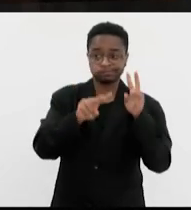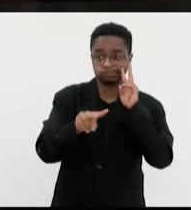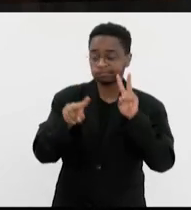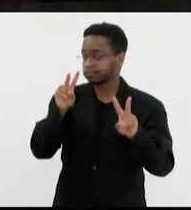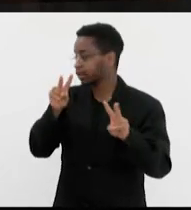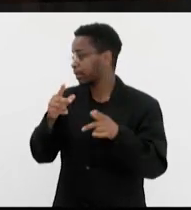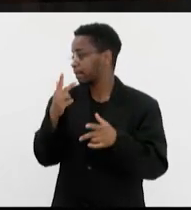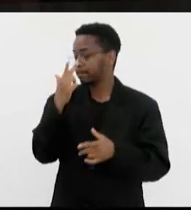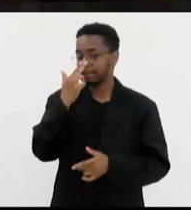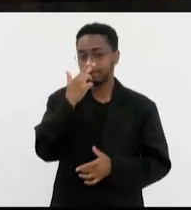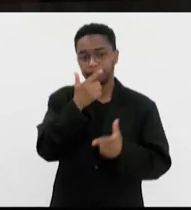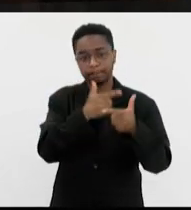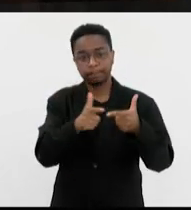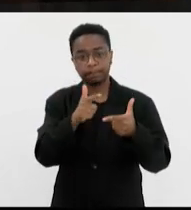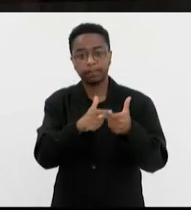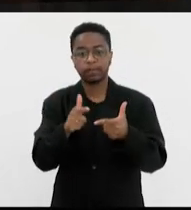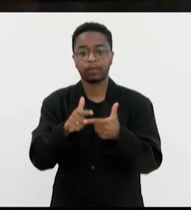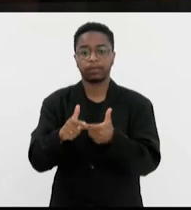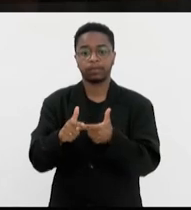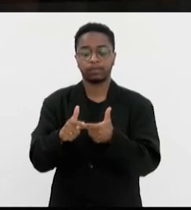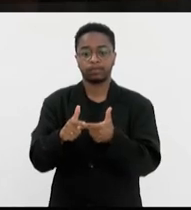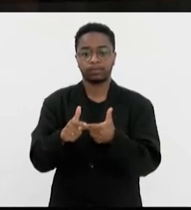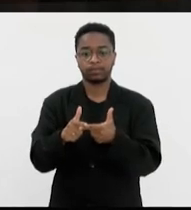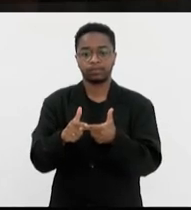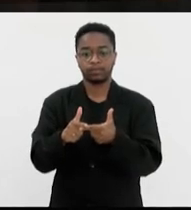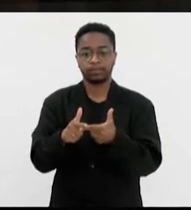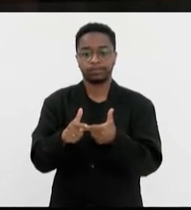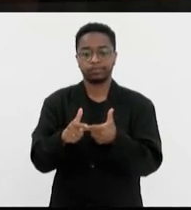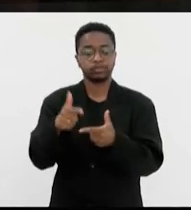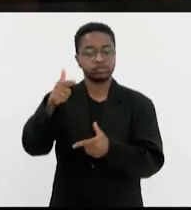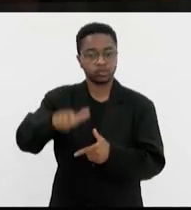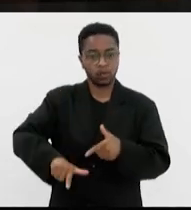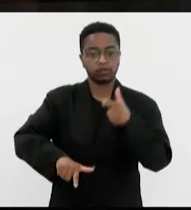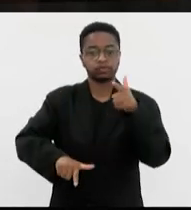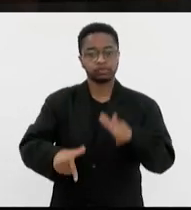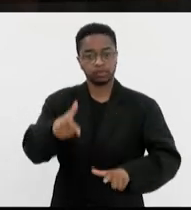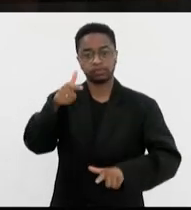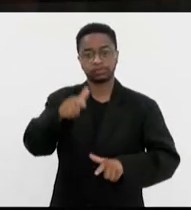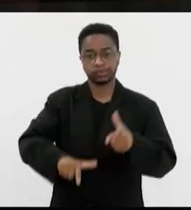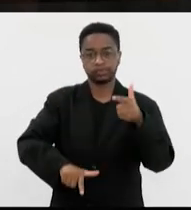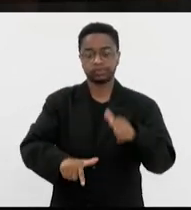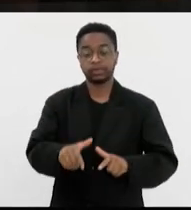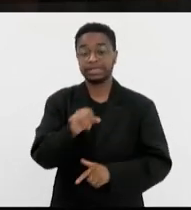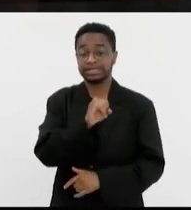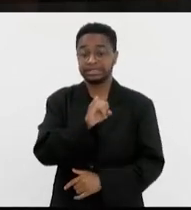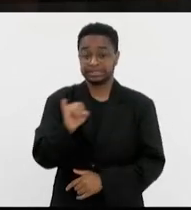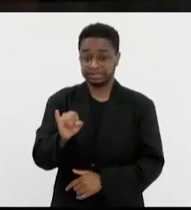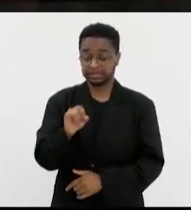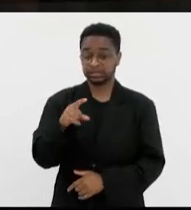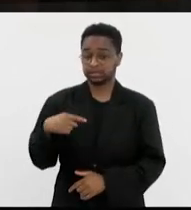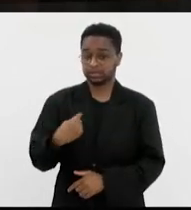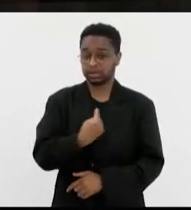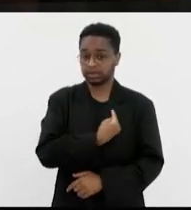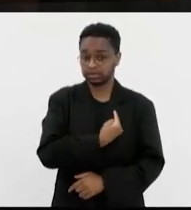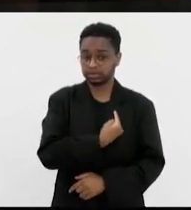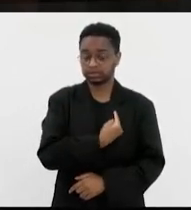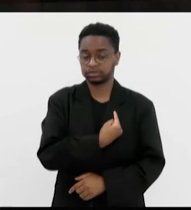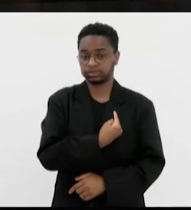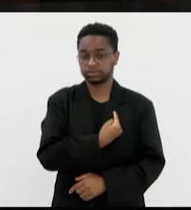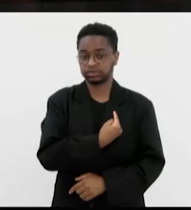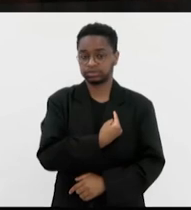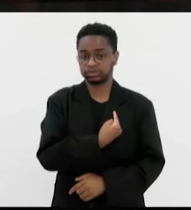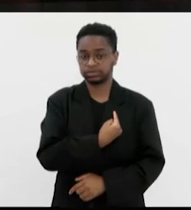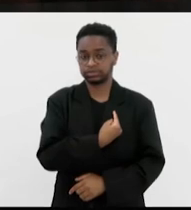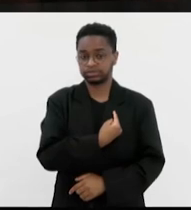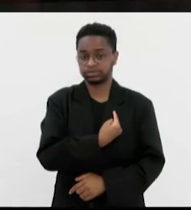é um problema atrás do outro. Se a gente desce para o